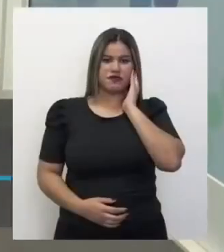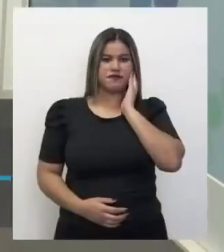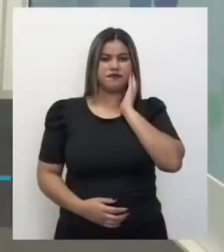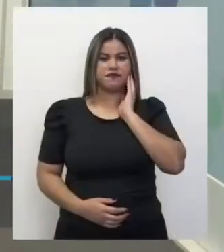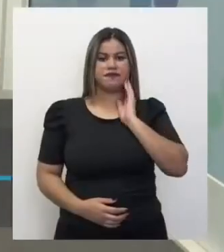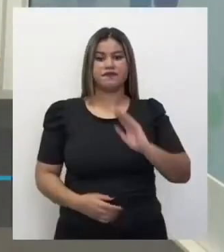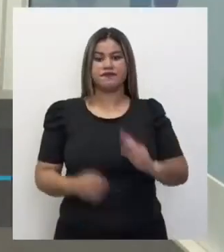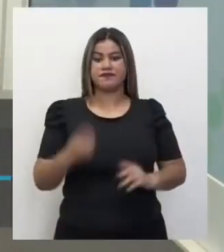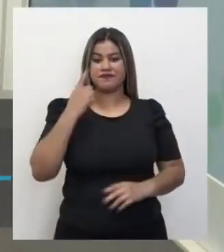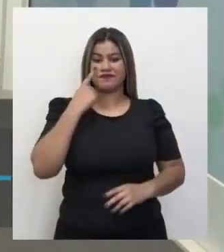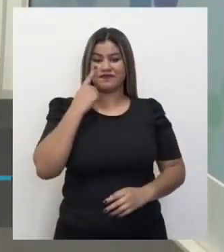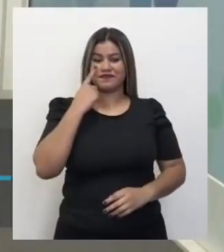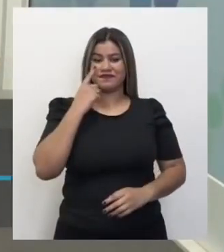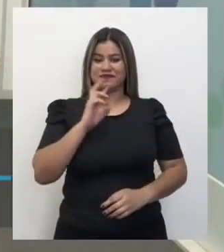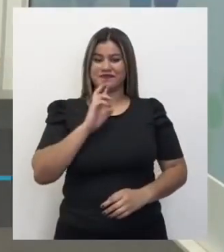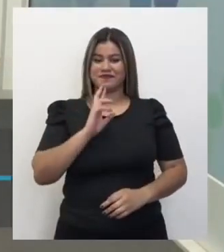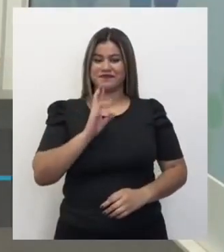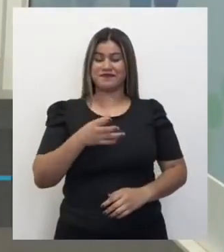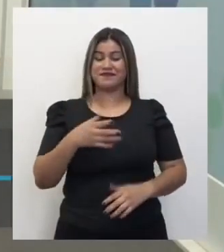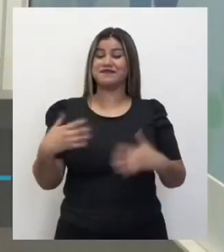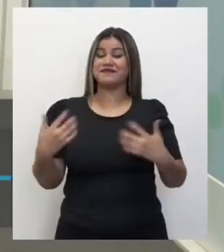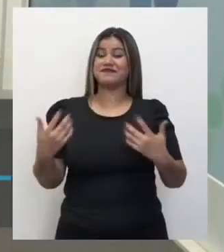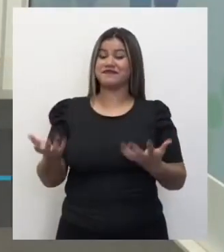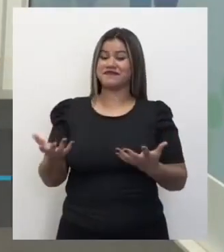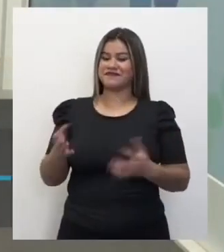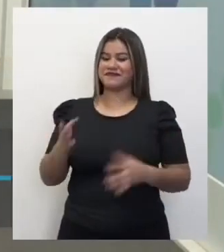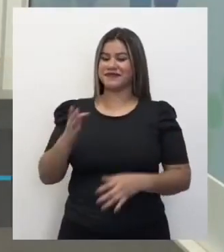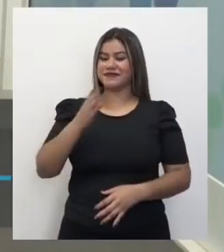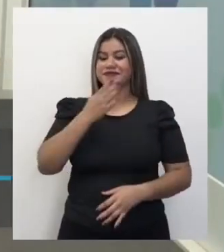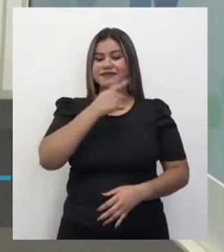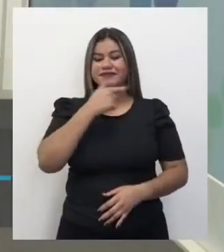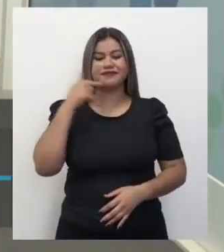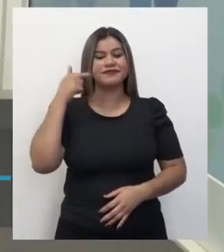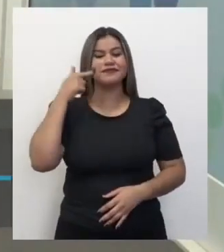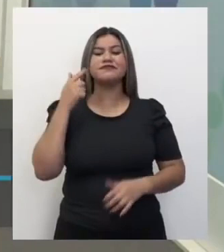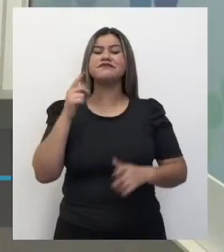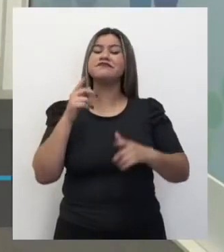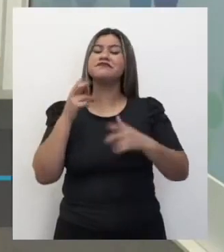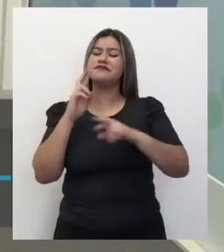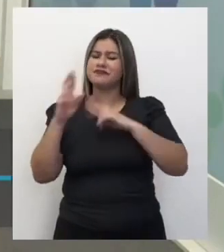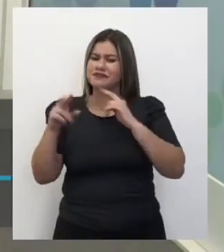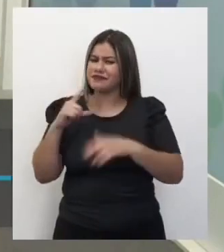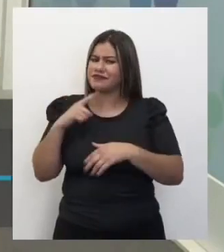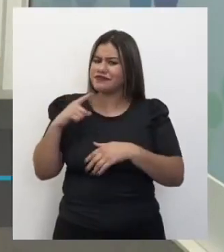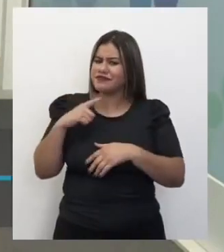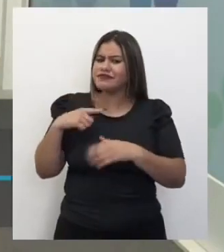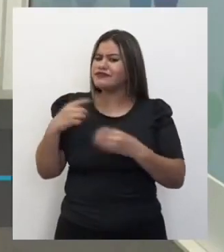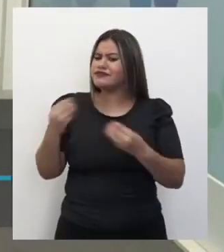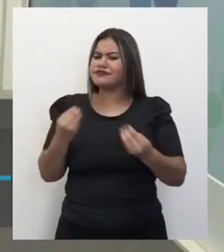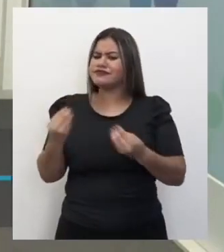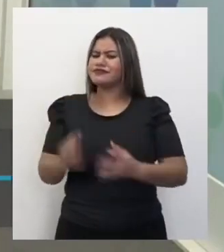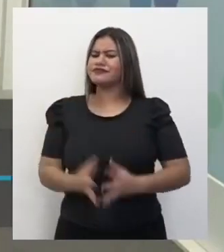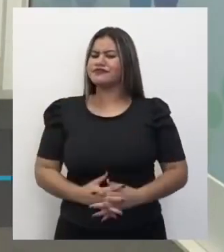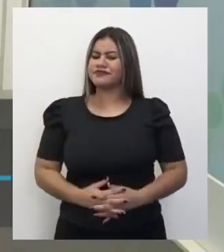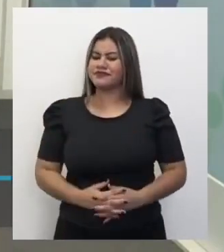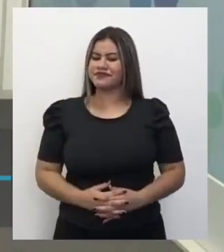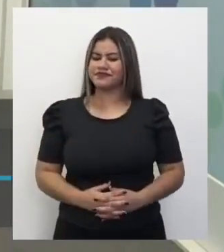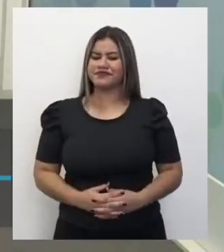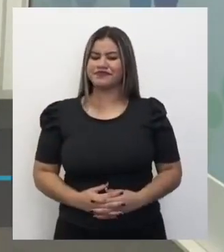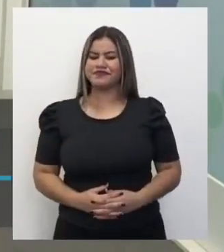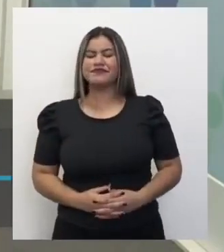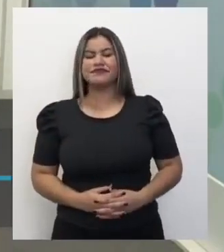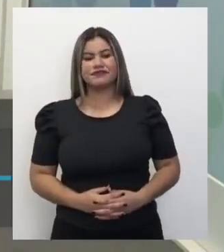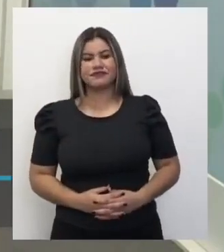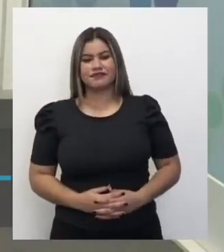Vamos lá, Voltamos. então? E aí, Boca, tem resposta aí? Você viu, achou alguma resposta legal antes de eu falar as minhas?